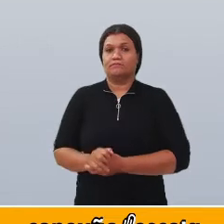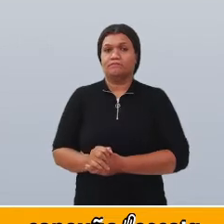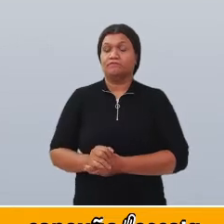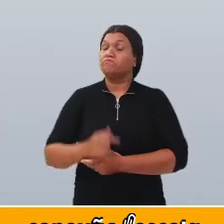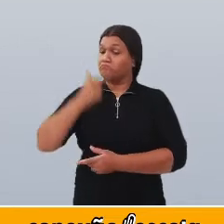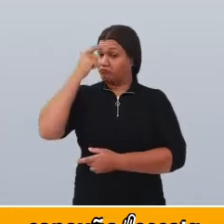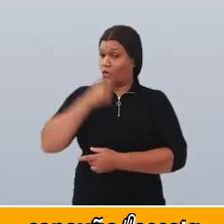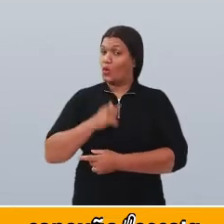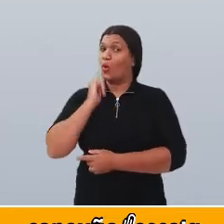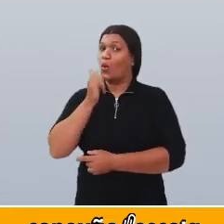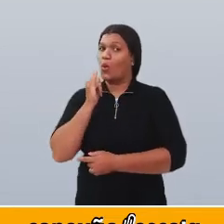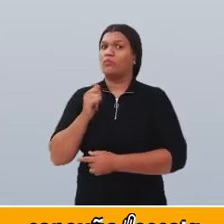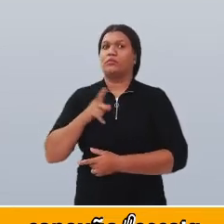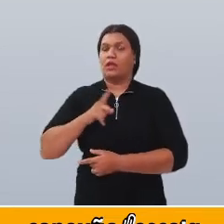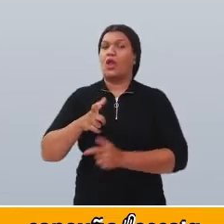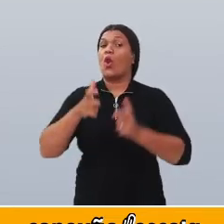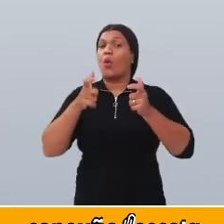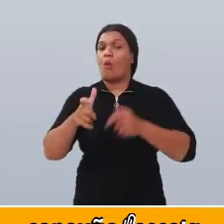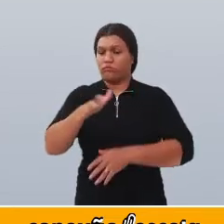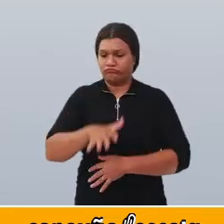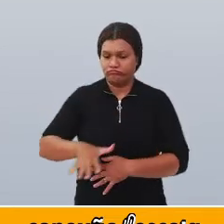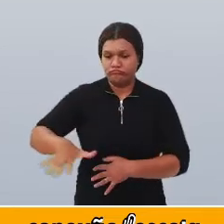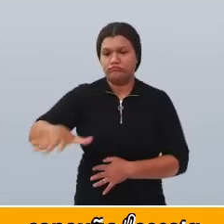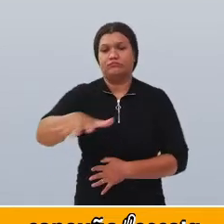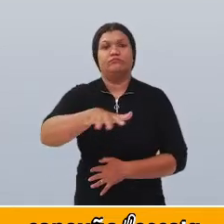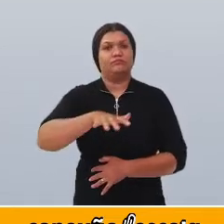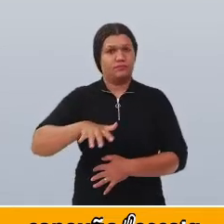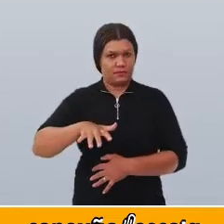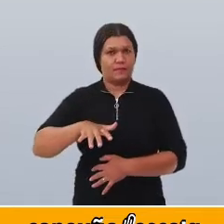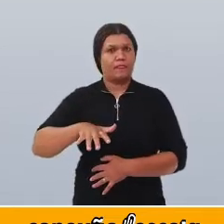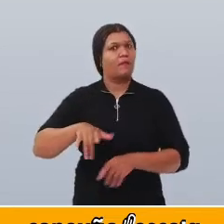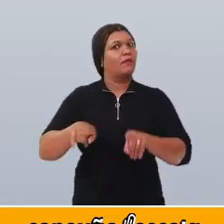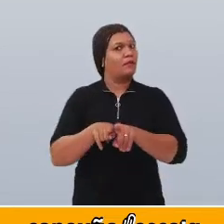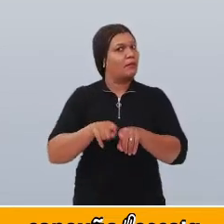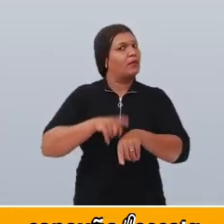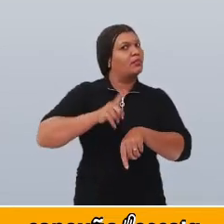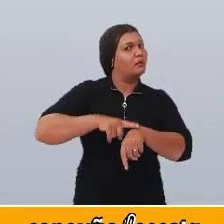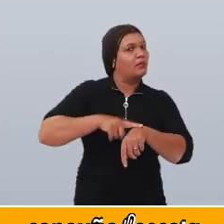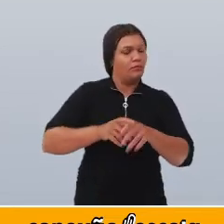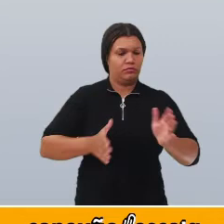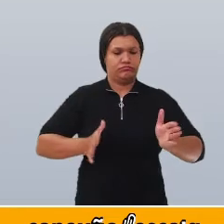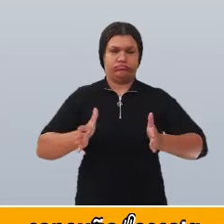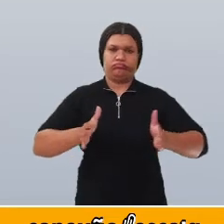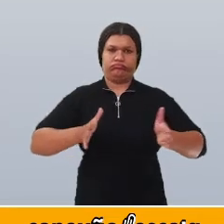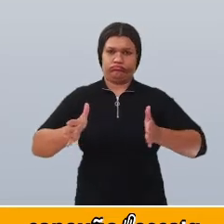passa em um determinado espaço, em um determinado tempo.